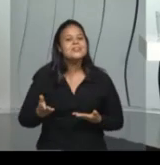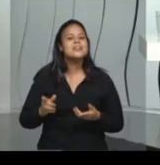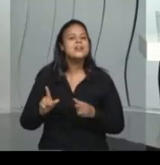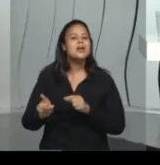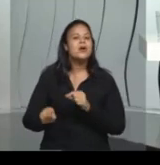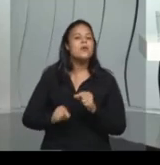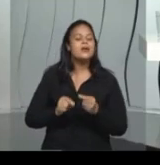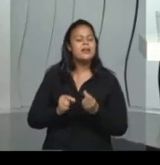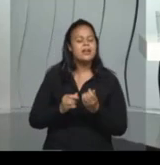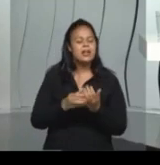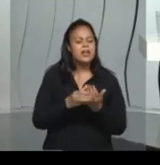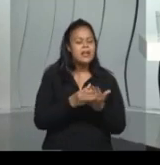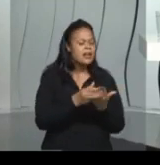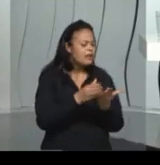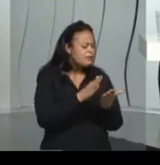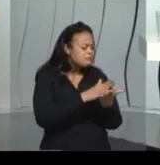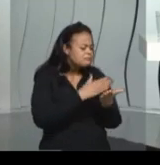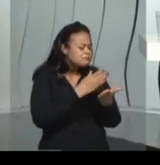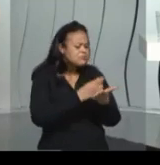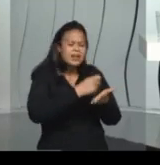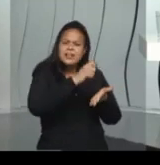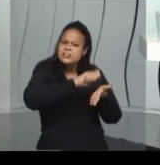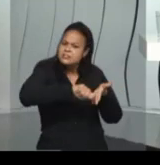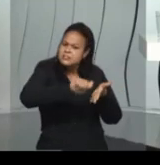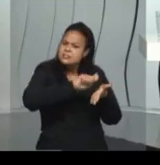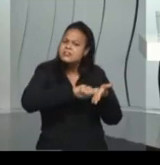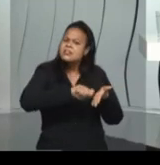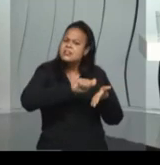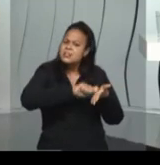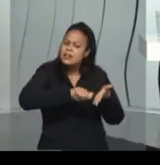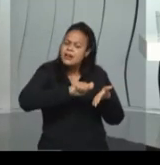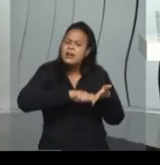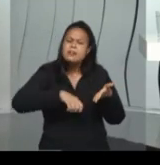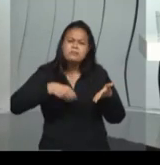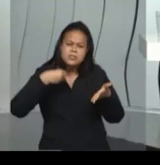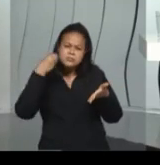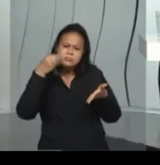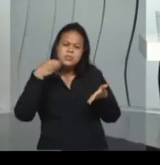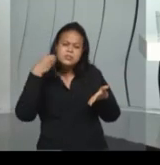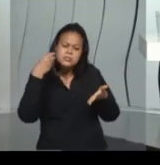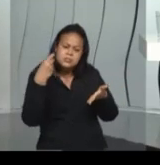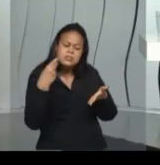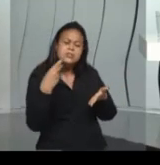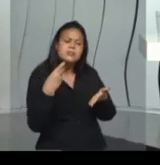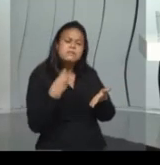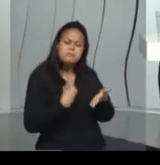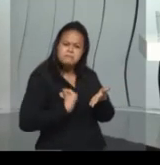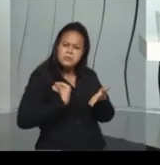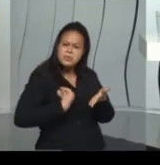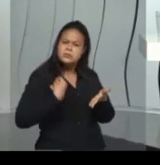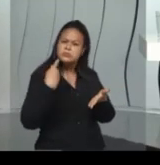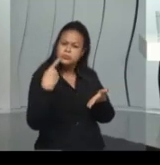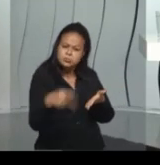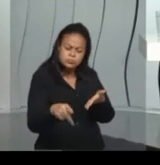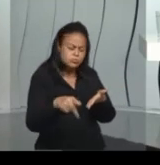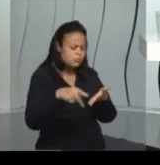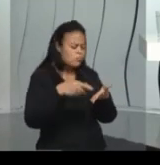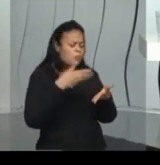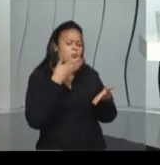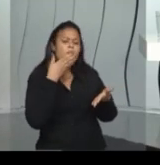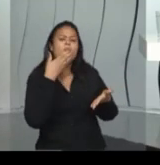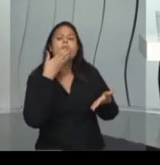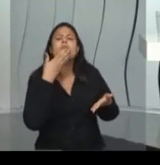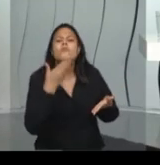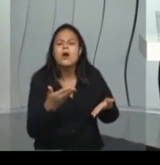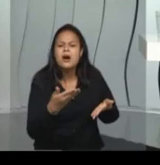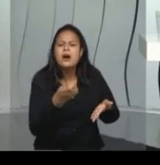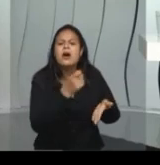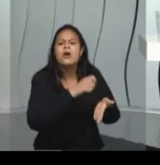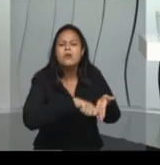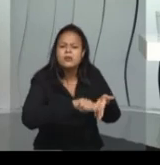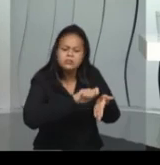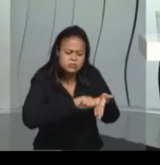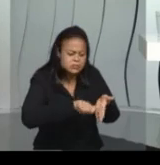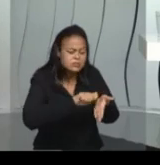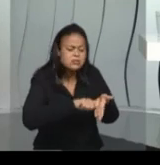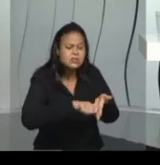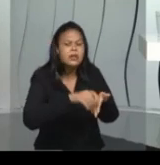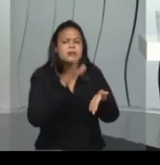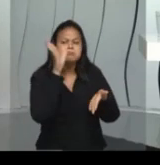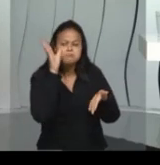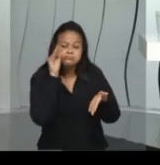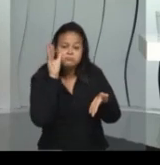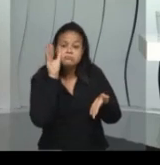um caderno, relatem também as experiências que vocês estão tendo. É interessante,